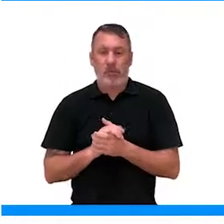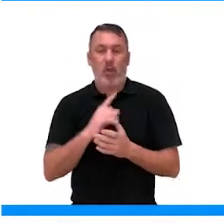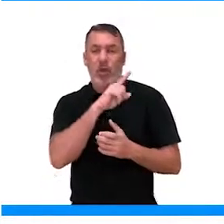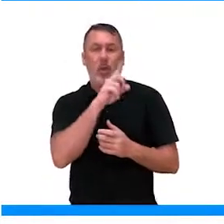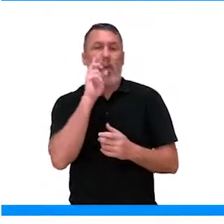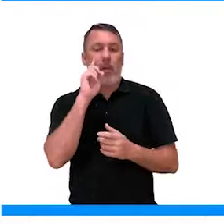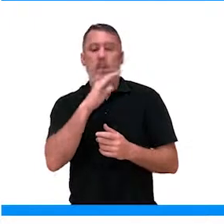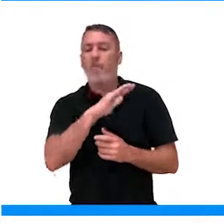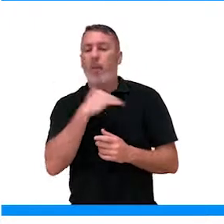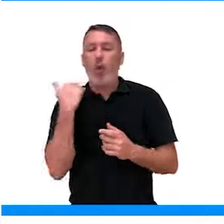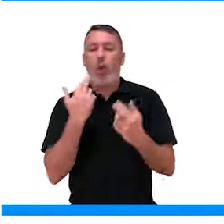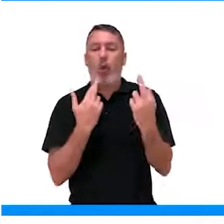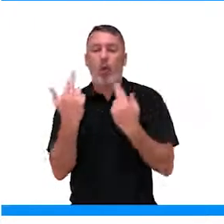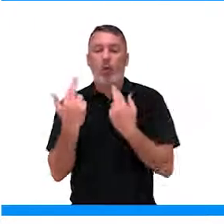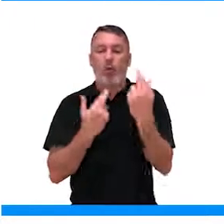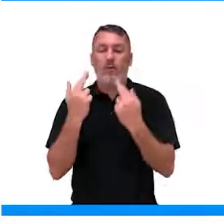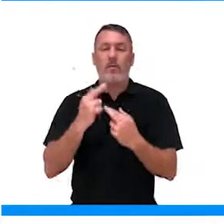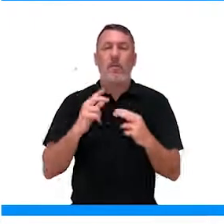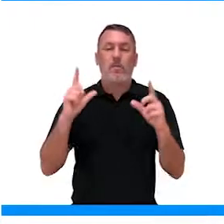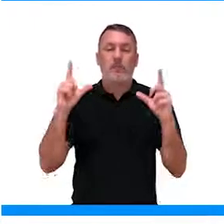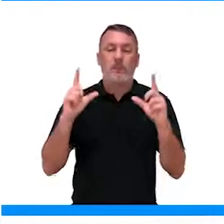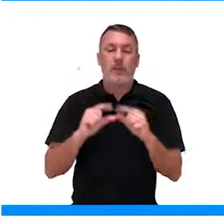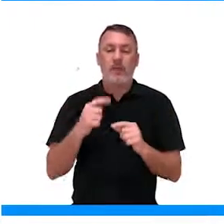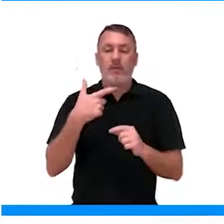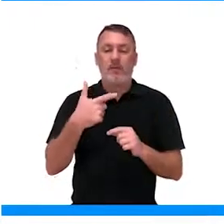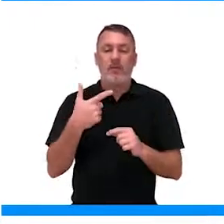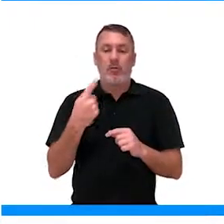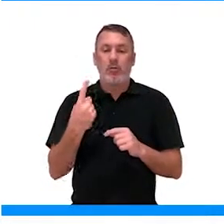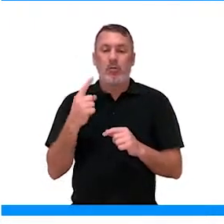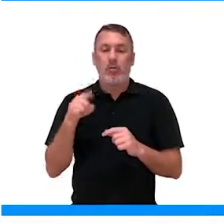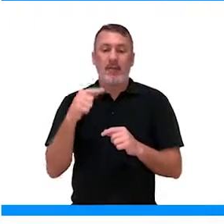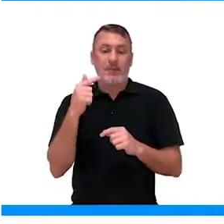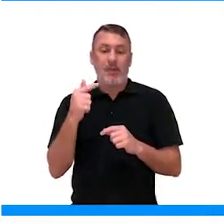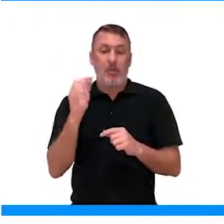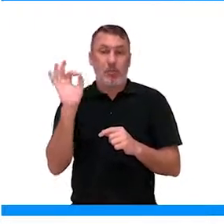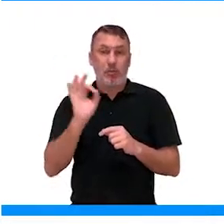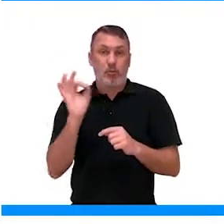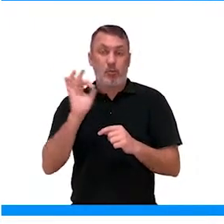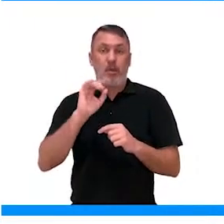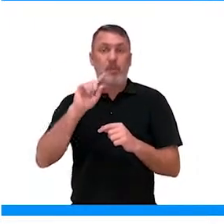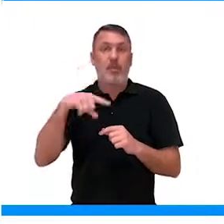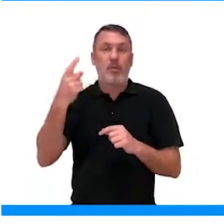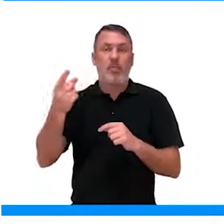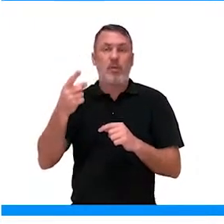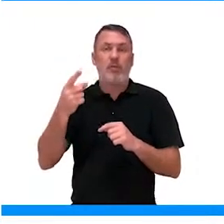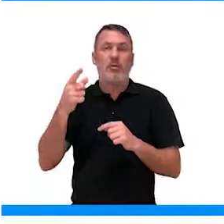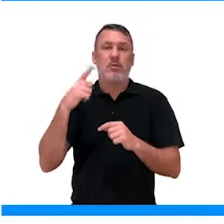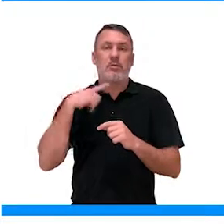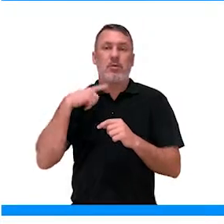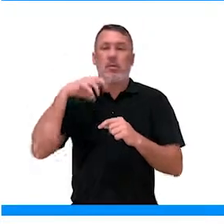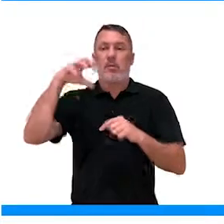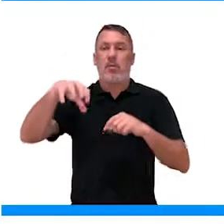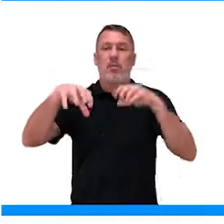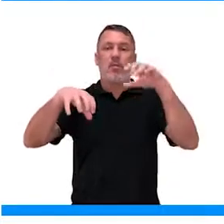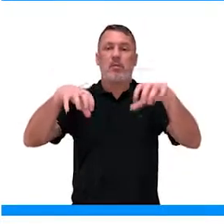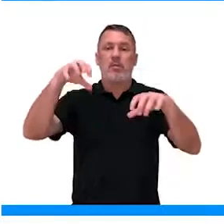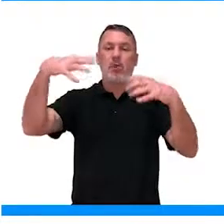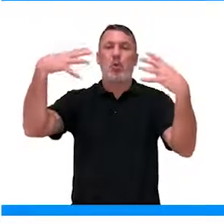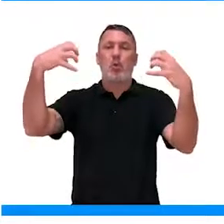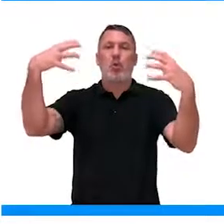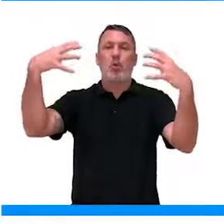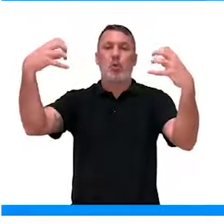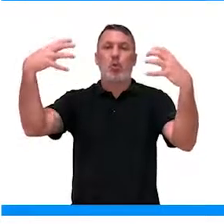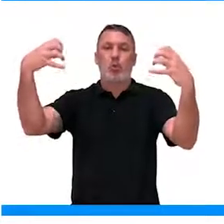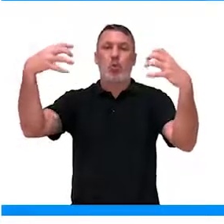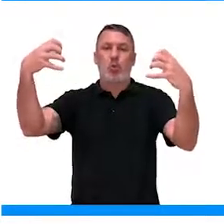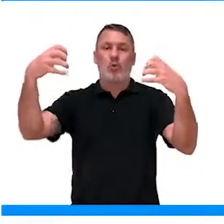a gente tem mortes em rodovias, caem 21,7% após a instalação de radares. Então, a gente tem aqui, na